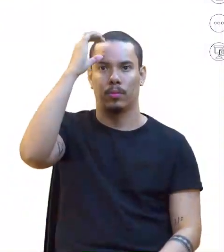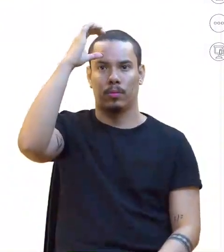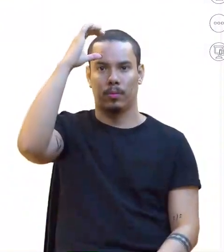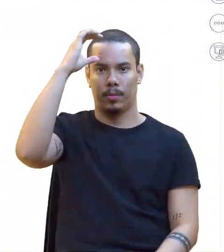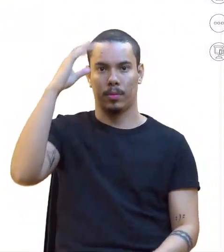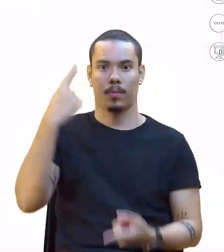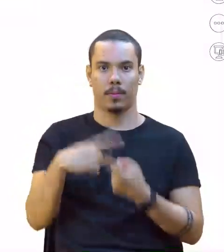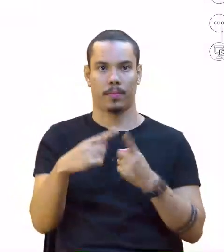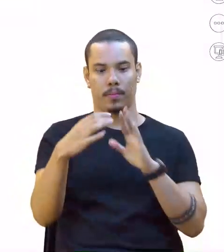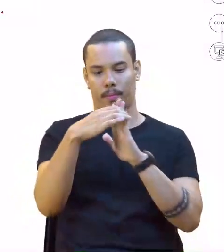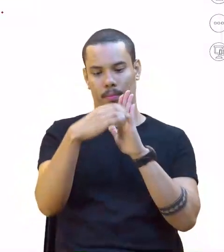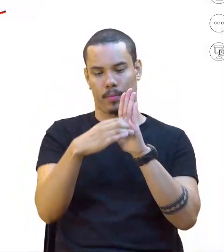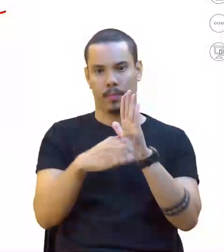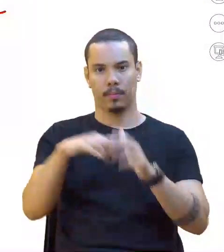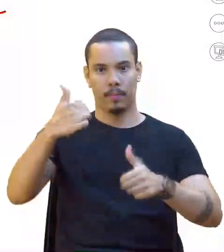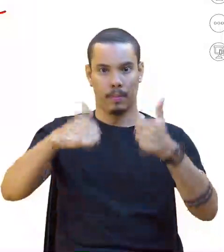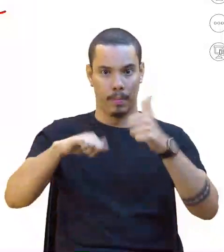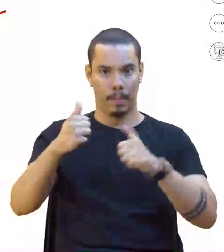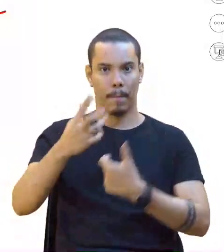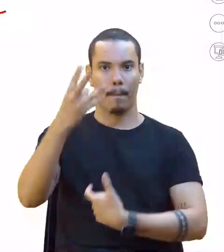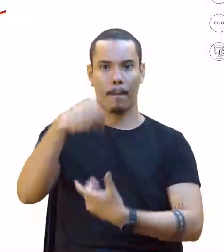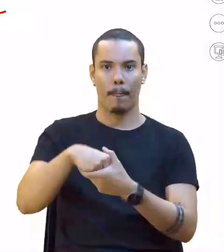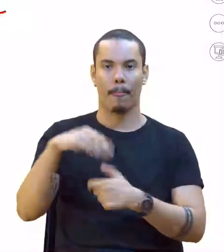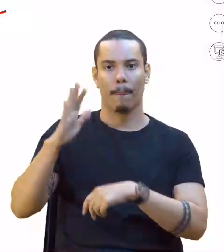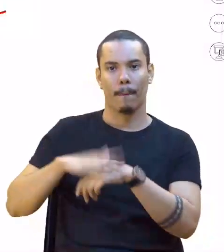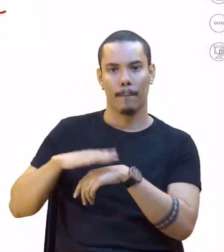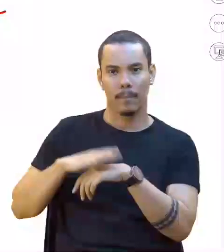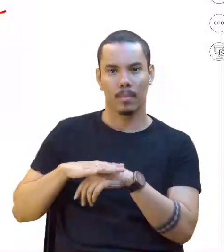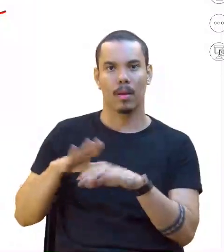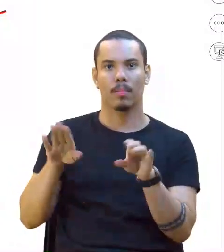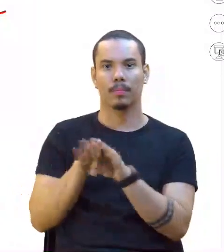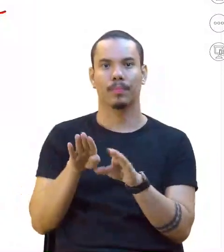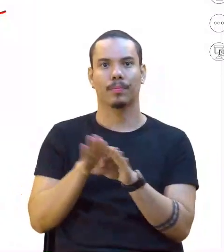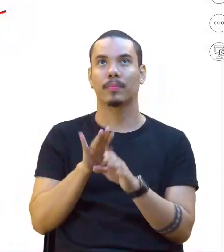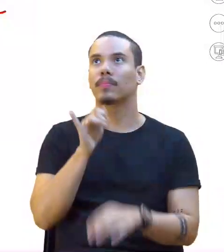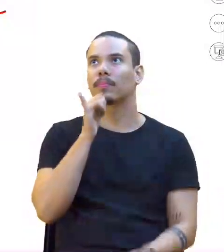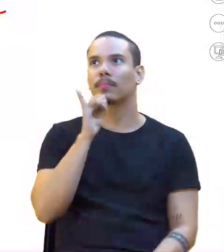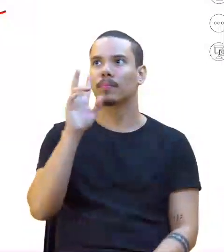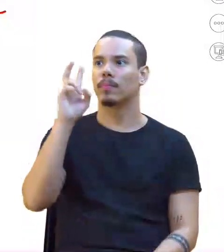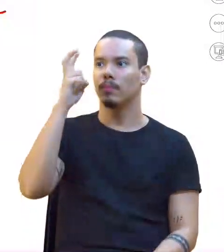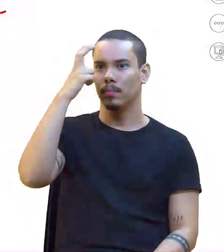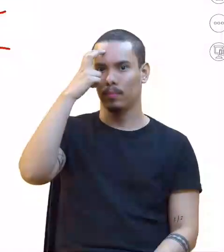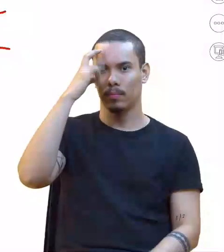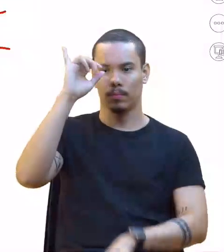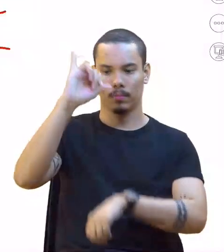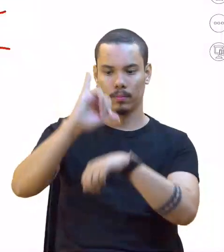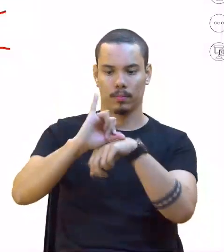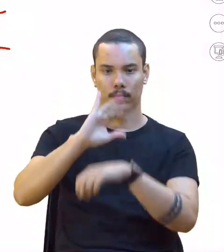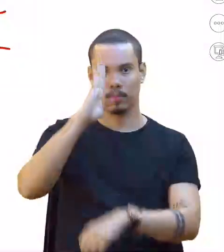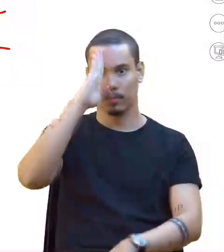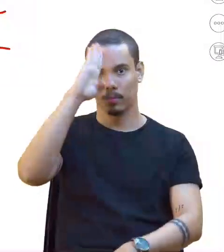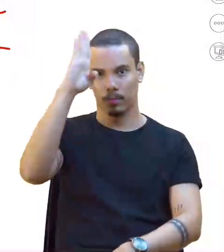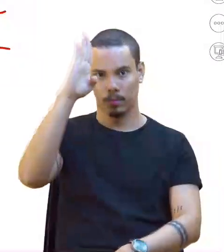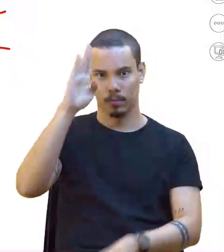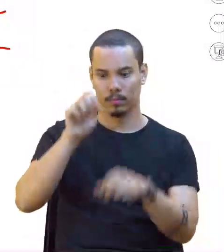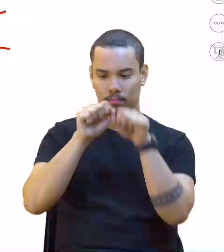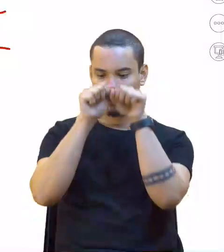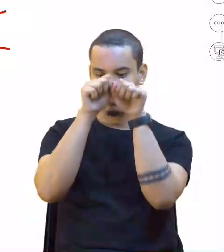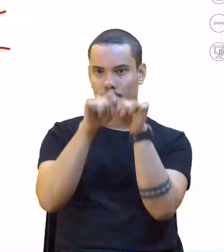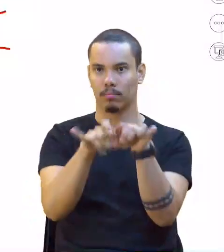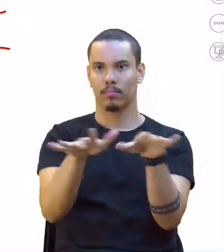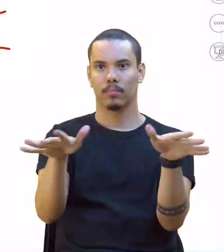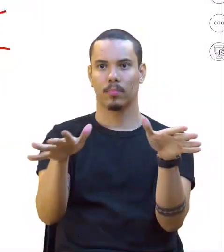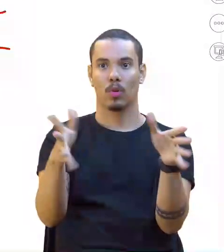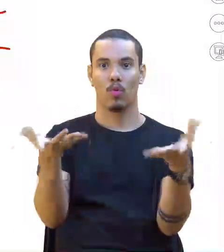categorias analíticas fabricadas no centro, nas metrópoles e que são exportadas para o resto do mundo, retornam